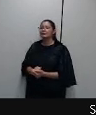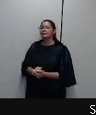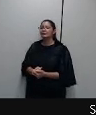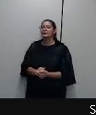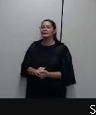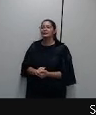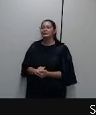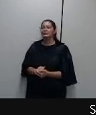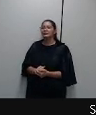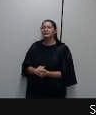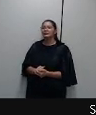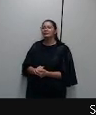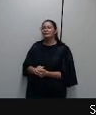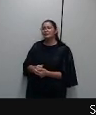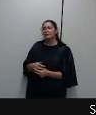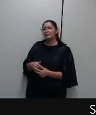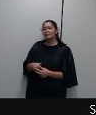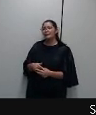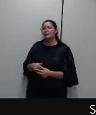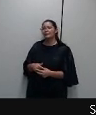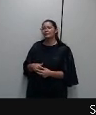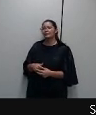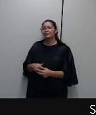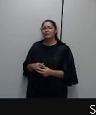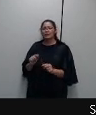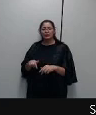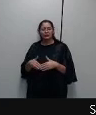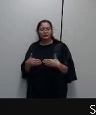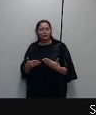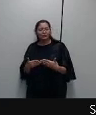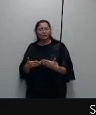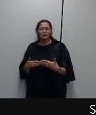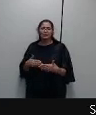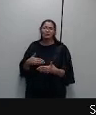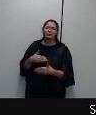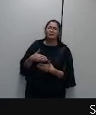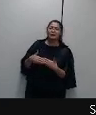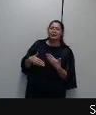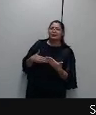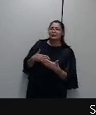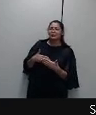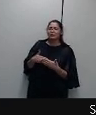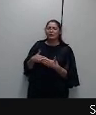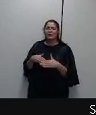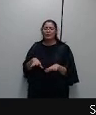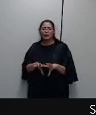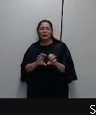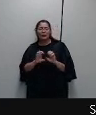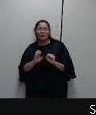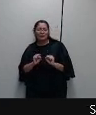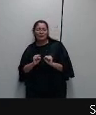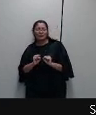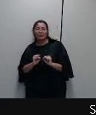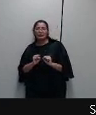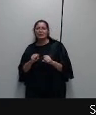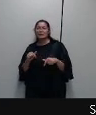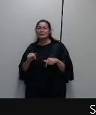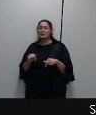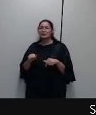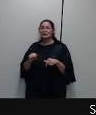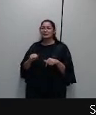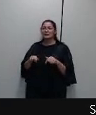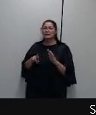do caso que envolve não é a cobrança dessa dessa dessa receita